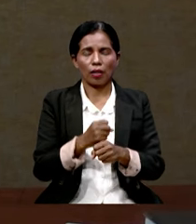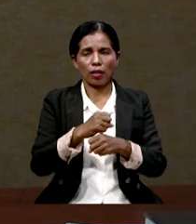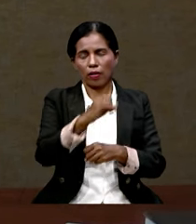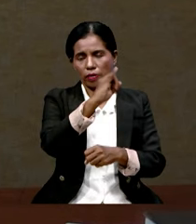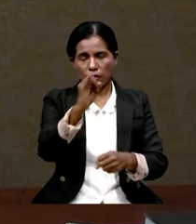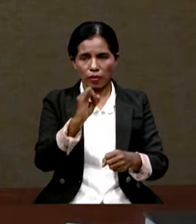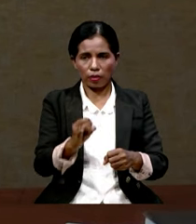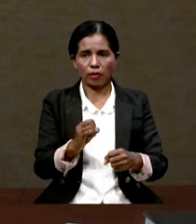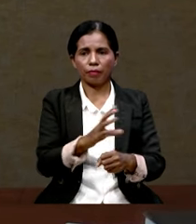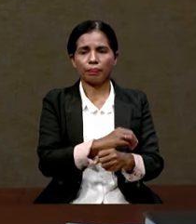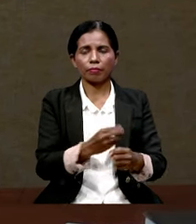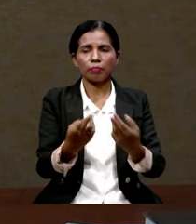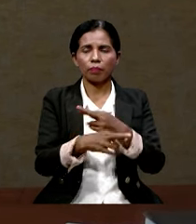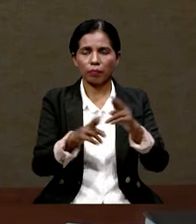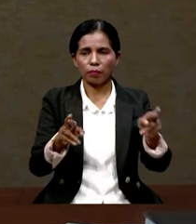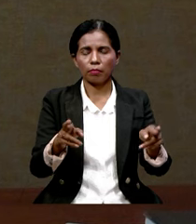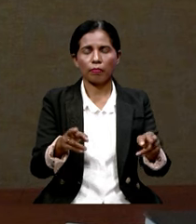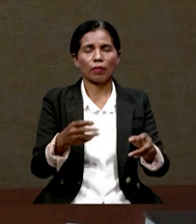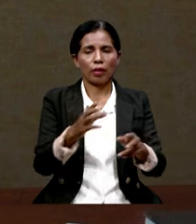Investigação, o resultado da investigação foi até na